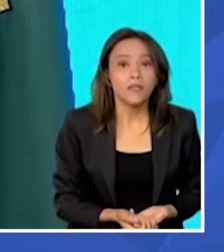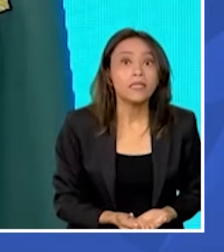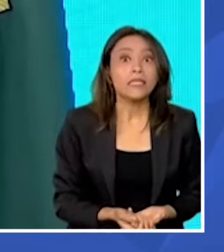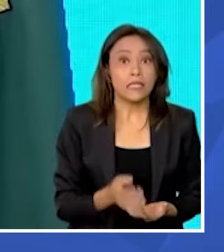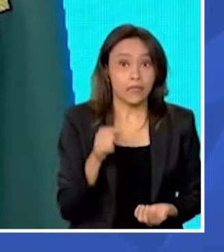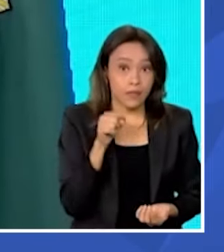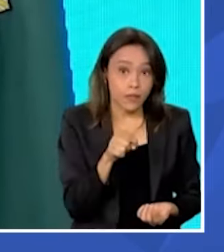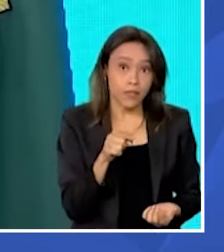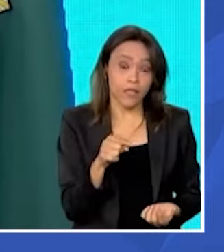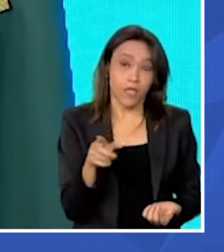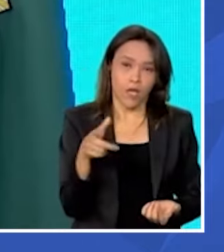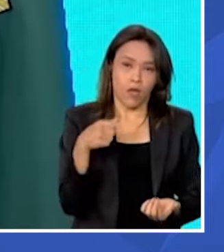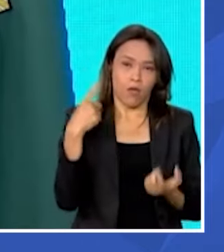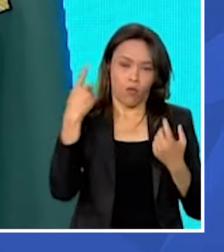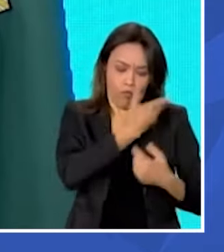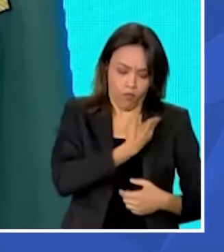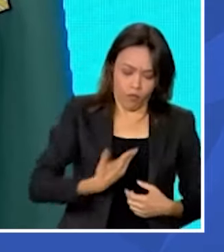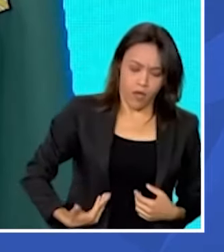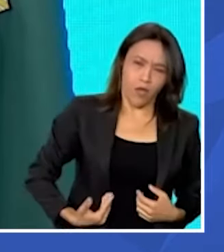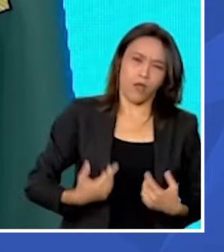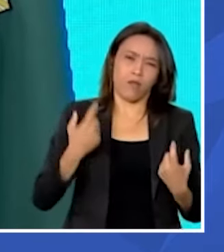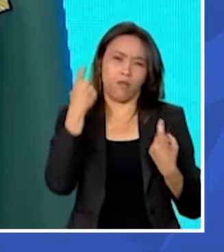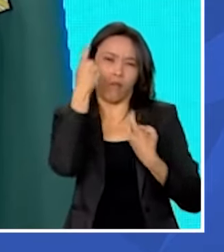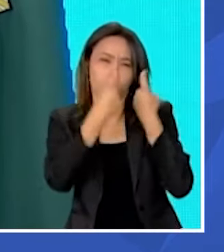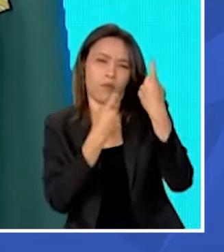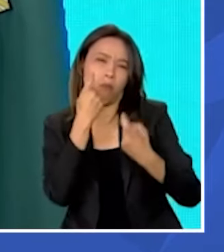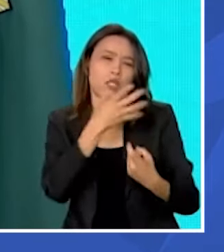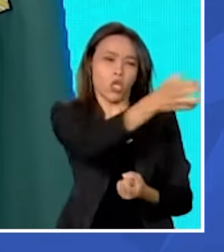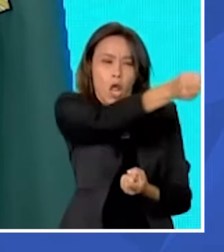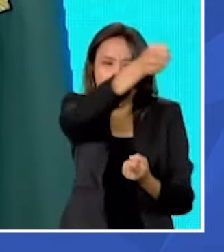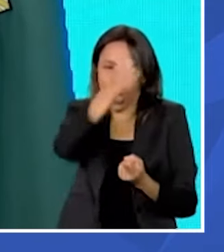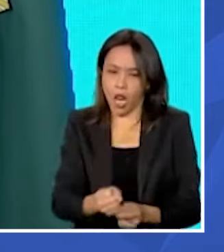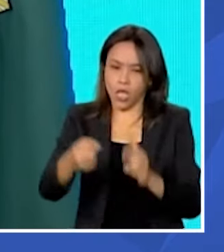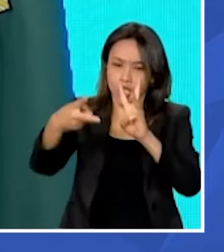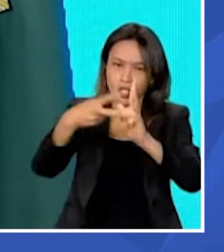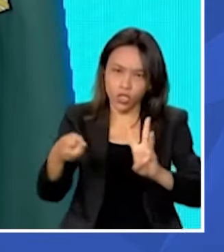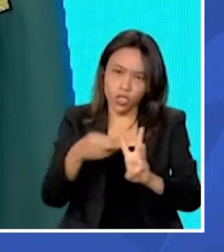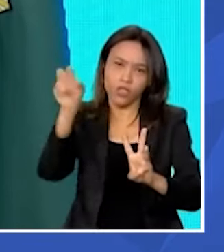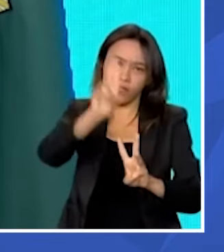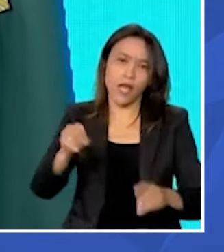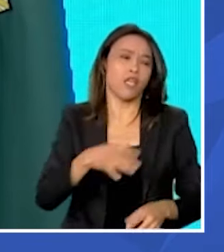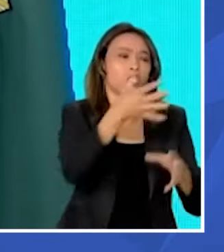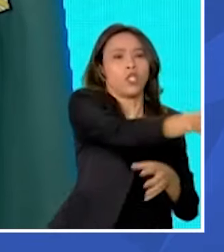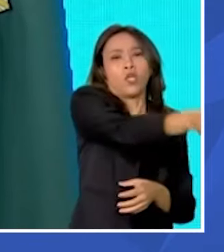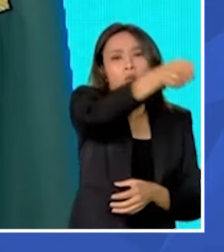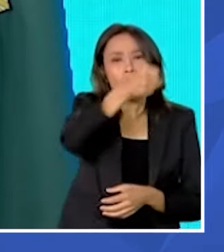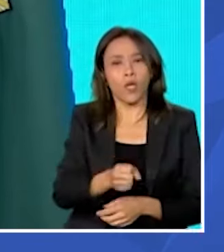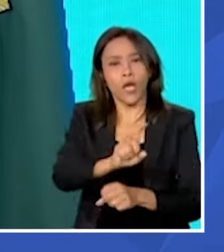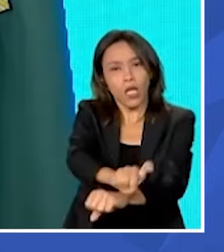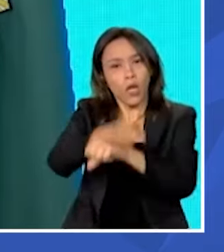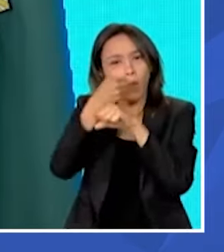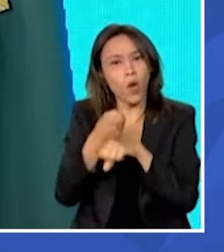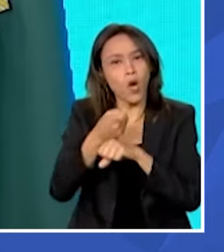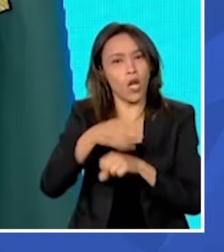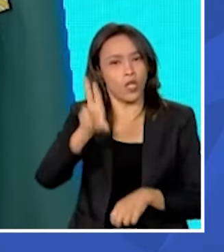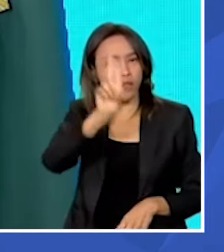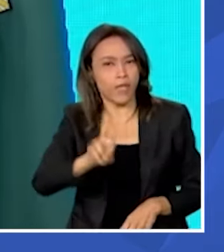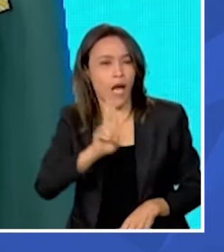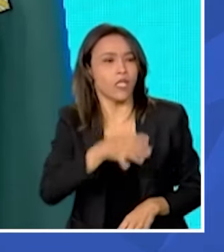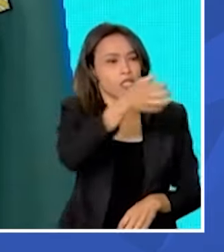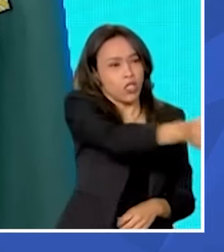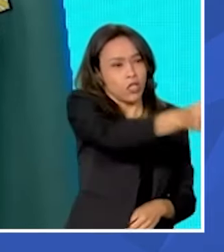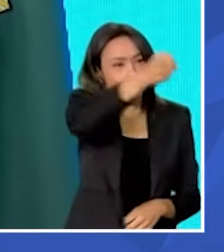Esse negócio dá para dizer governo preocupado em colocar indígena na universidade, colocar quilombola na universidade, esse negócio de colocar